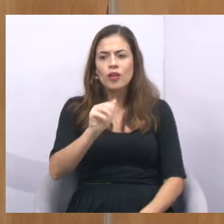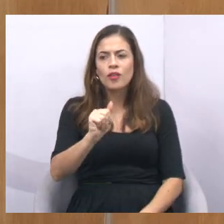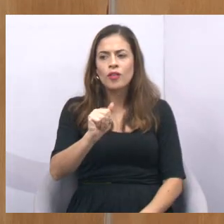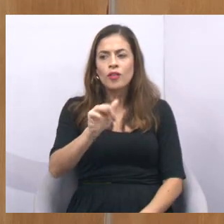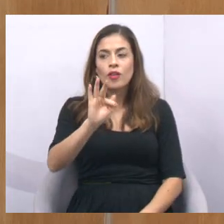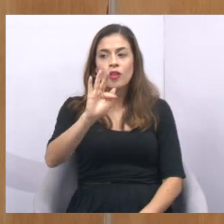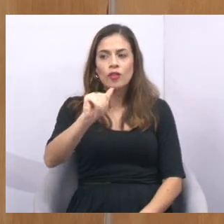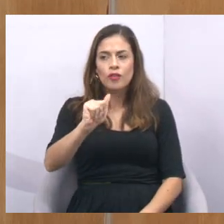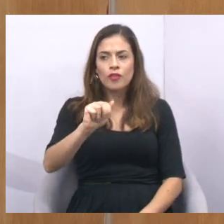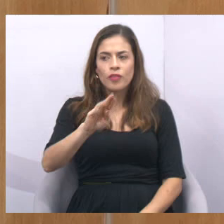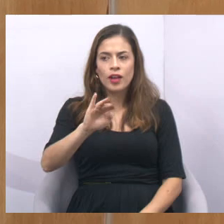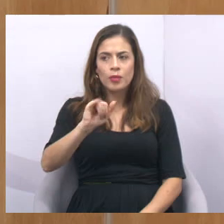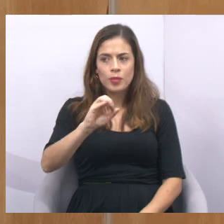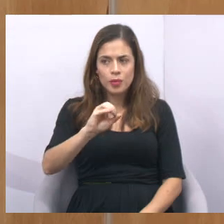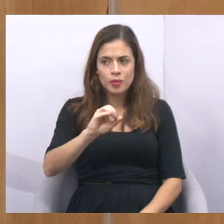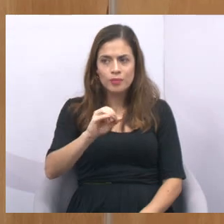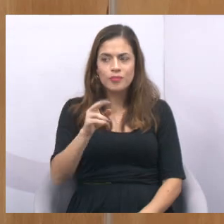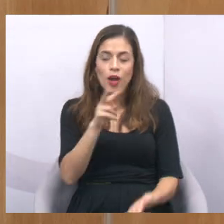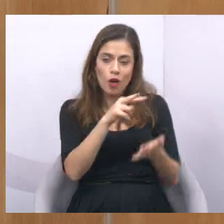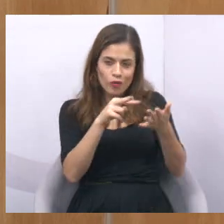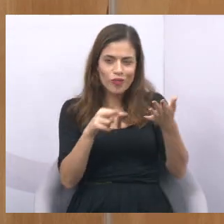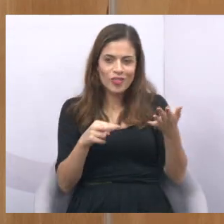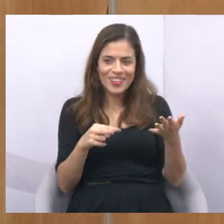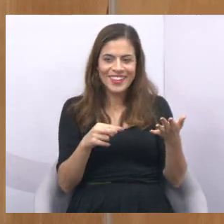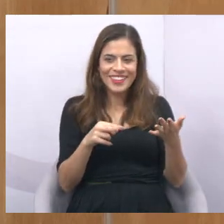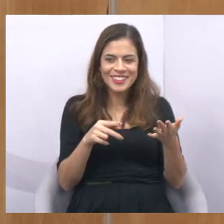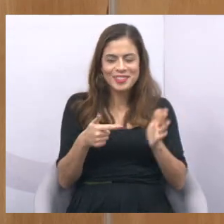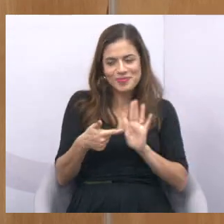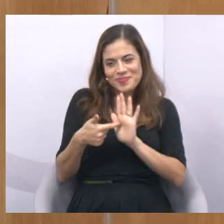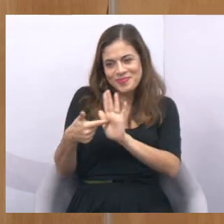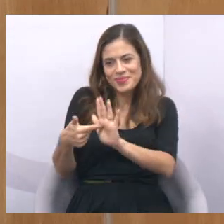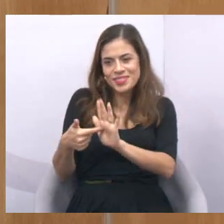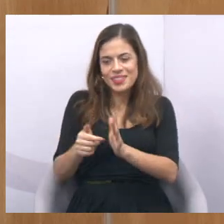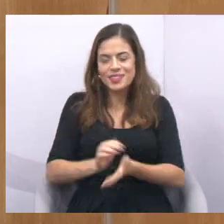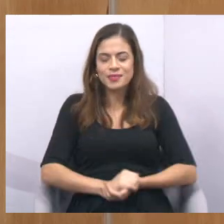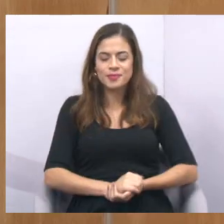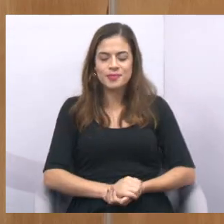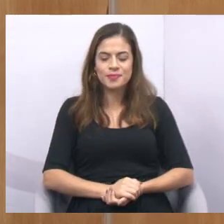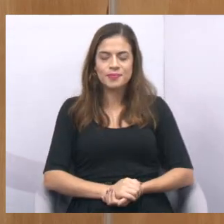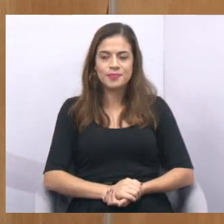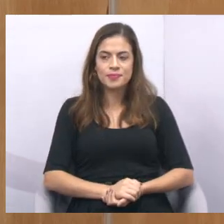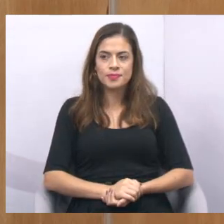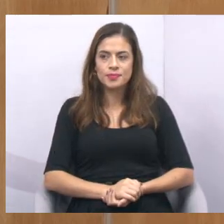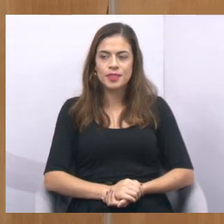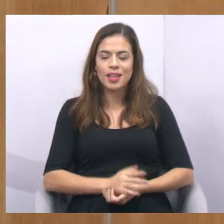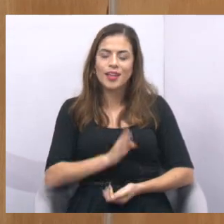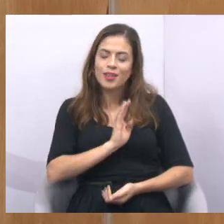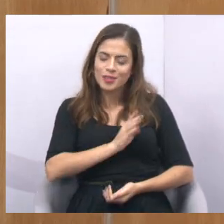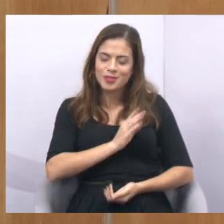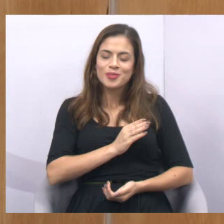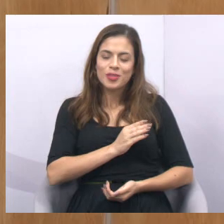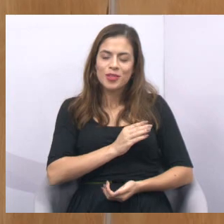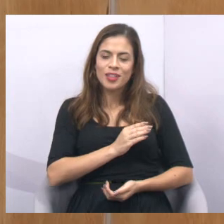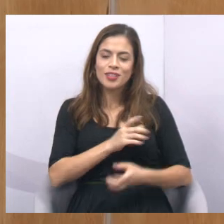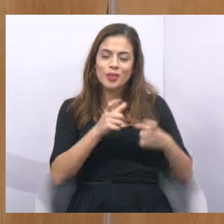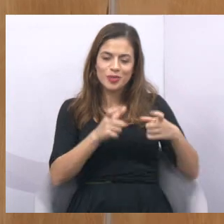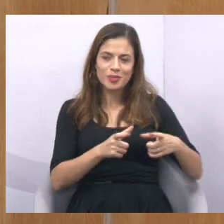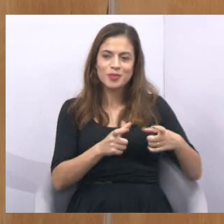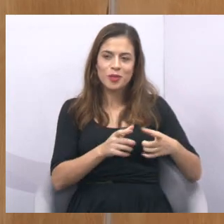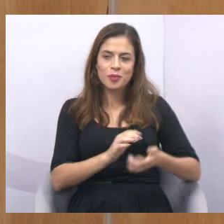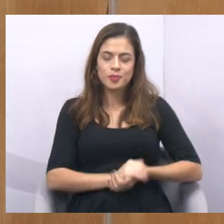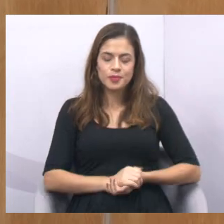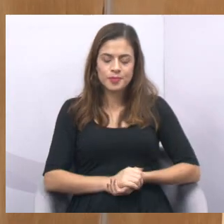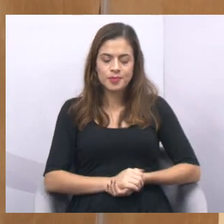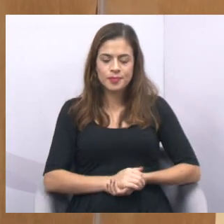umas palavras. Então eu vou ler para você aqui, depois a gente vai te entregar, mas é de coração mesmo do clube. Prezado José